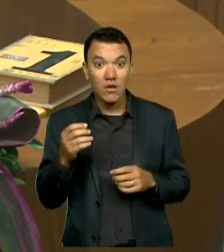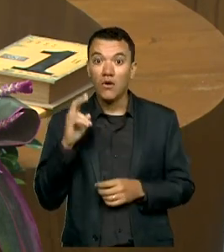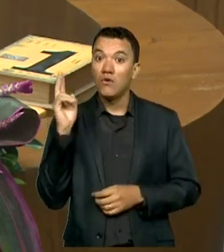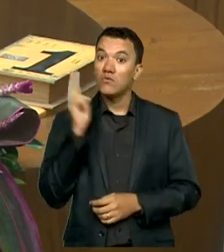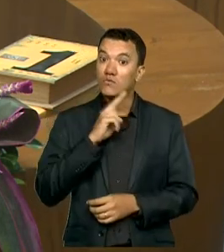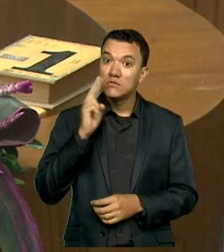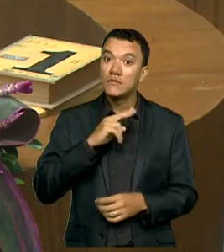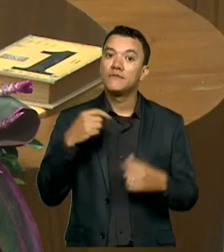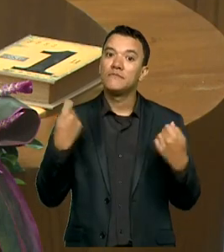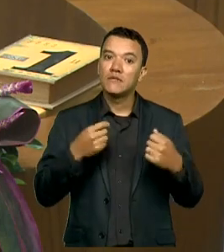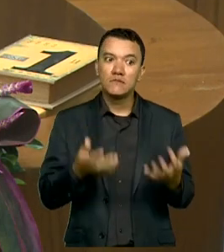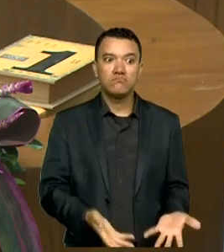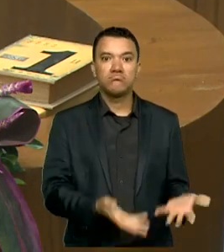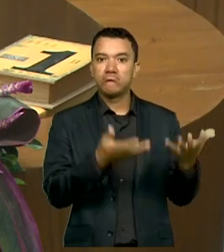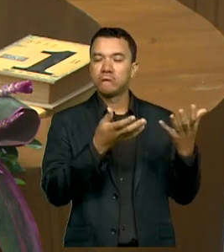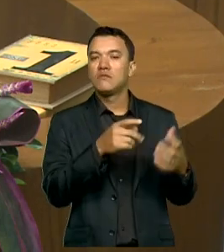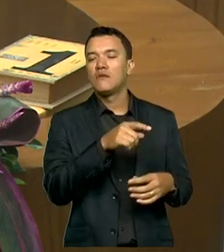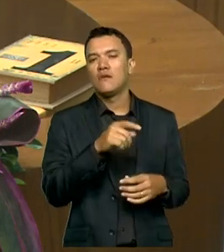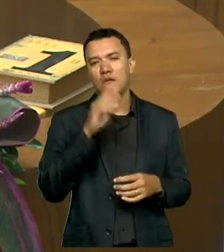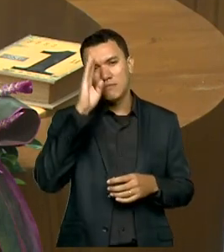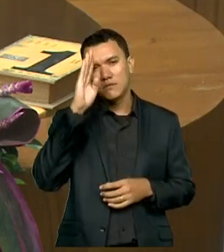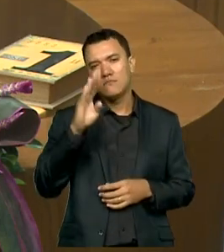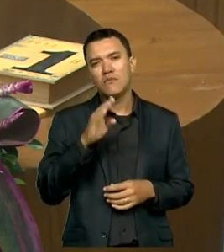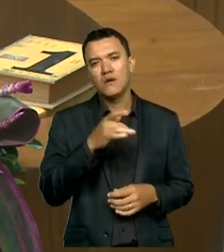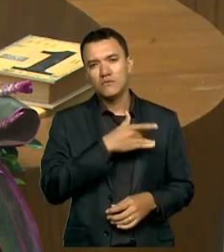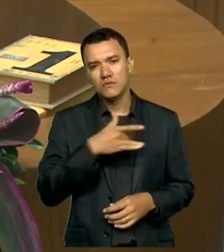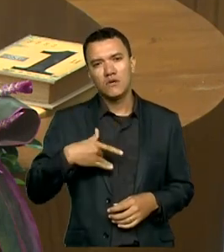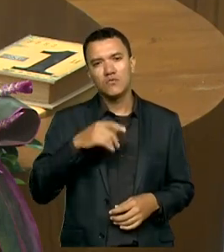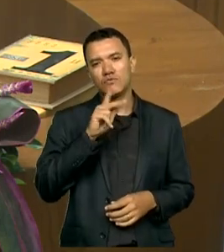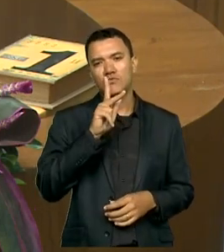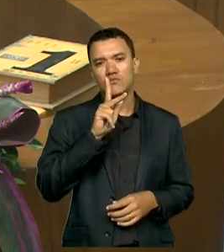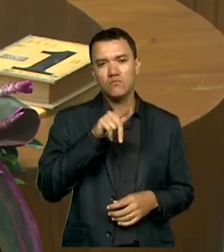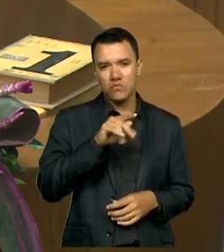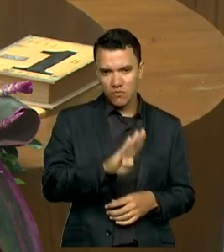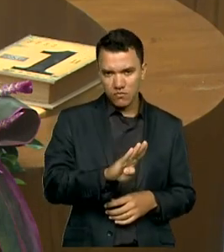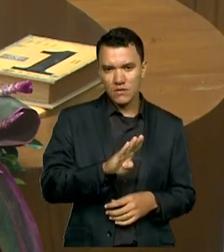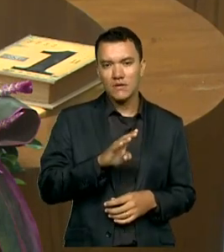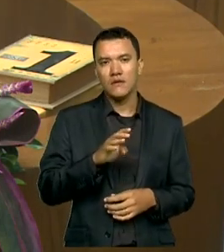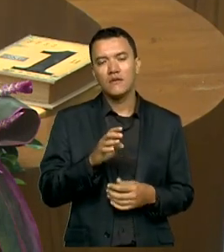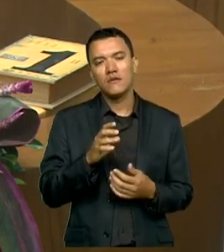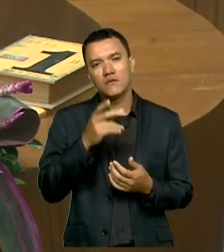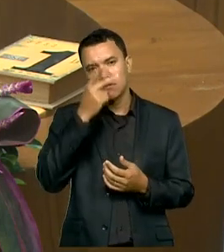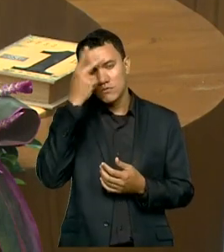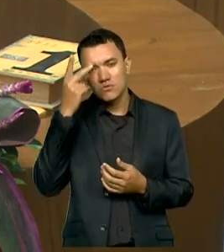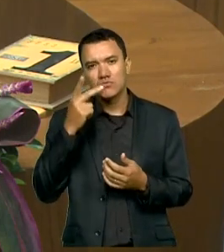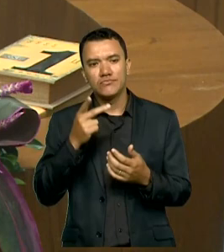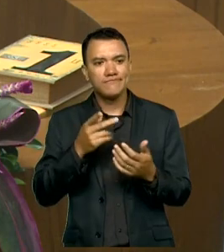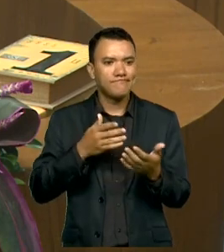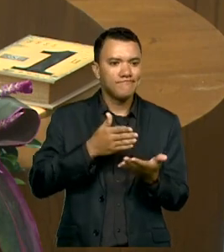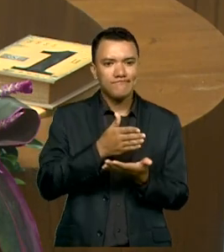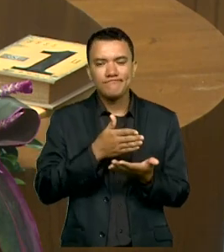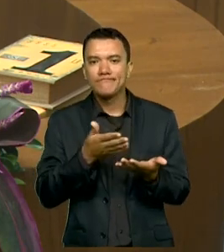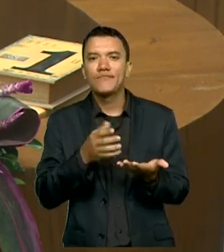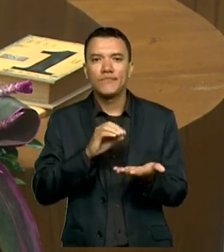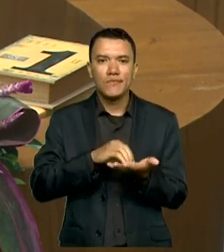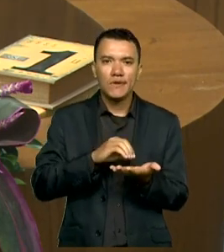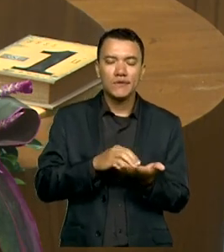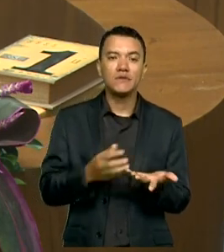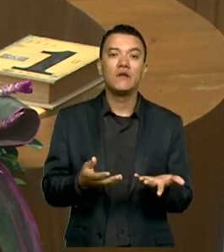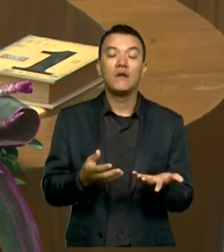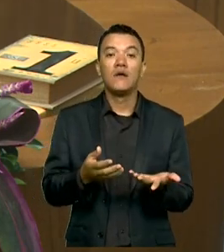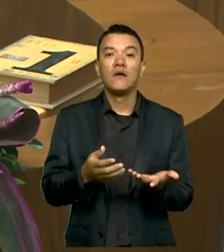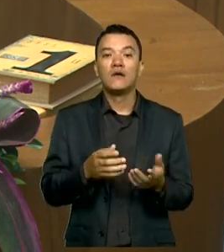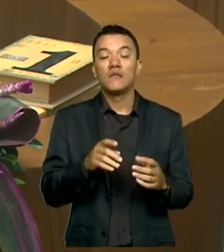principalmente a saúde pública, para aqueles que têm menos acesso, e a gente não pode deixar que esse